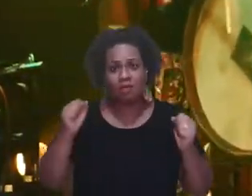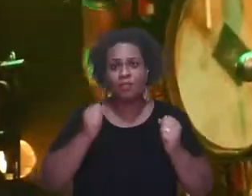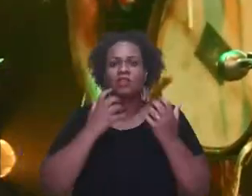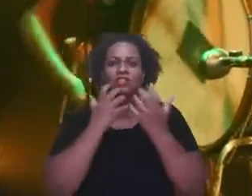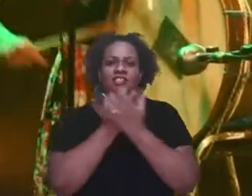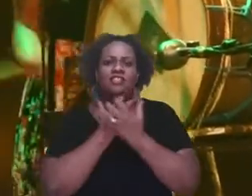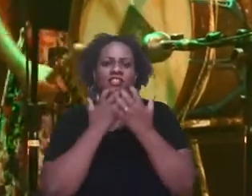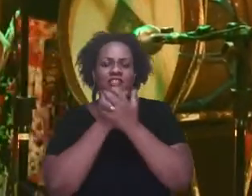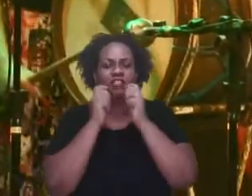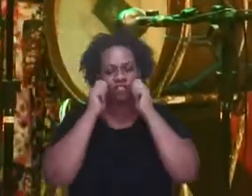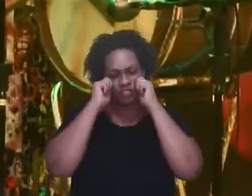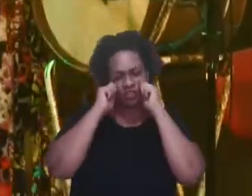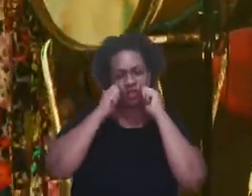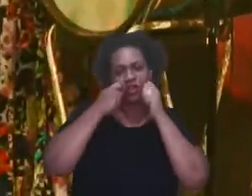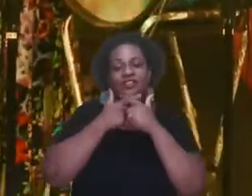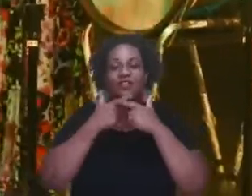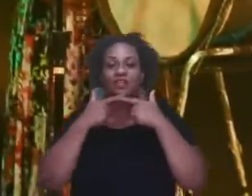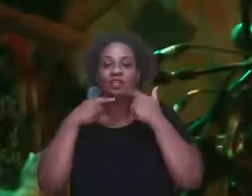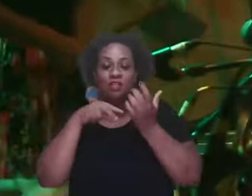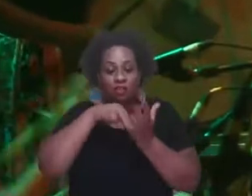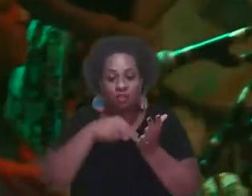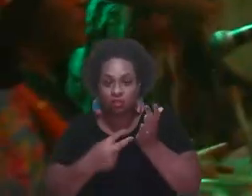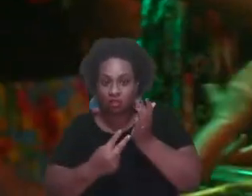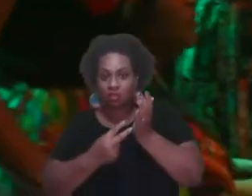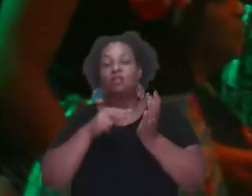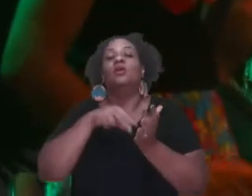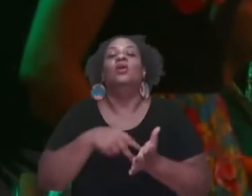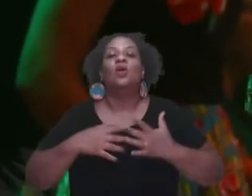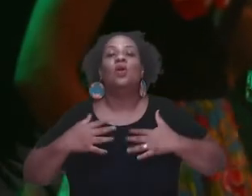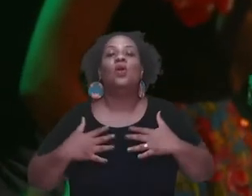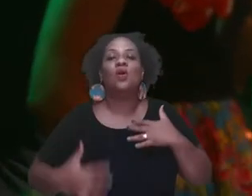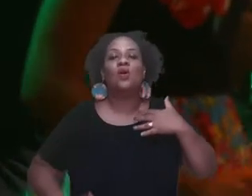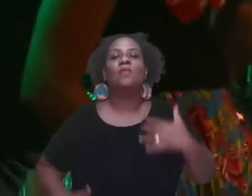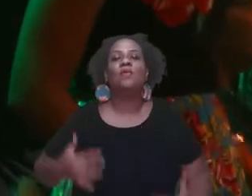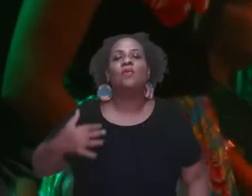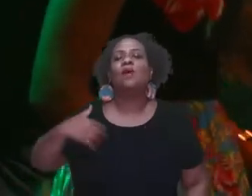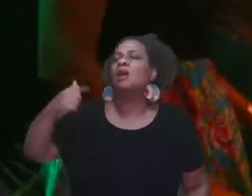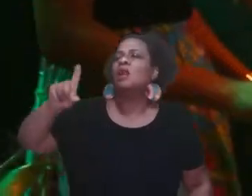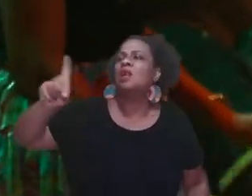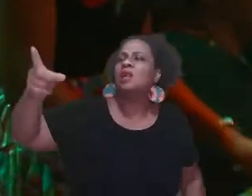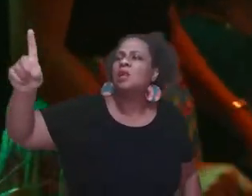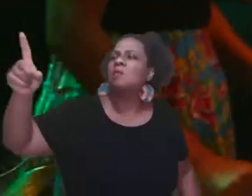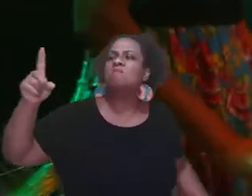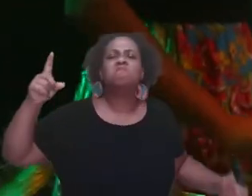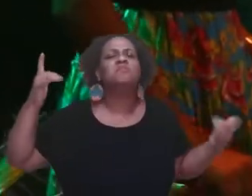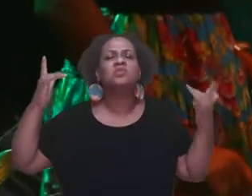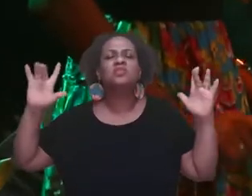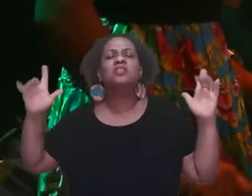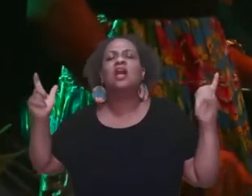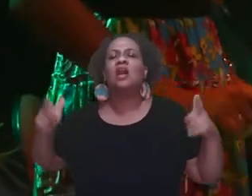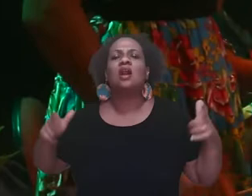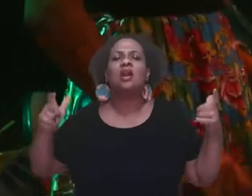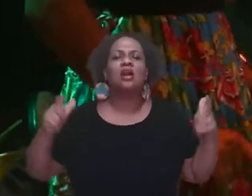a hora para sorrir escorregar não é cair que a gente não vamos jogar Maria vó Maria eu vi lá que você me ontem